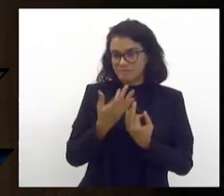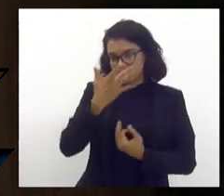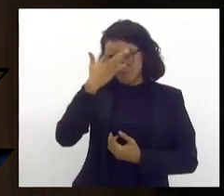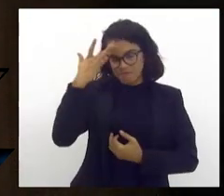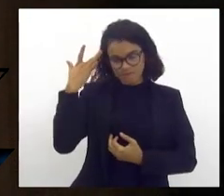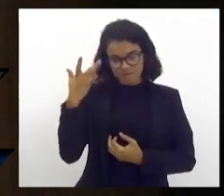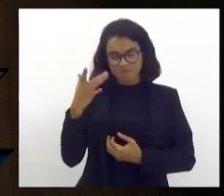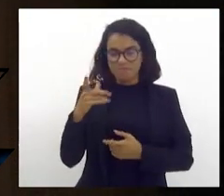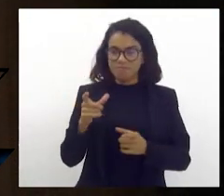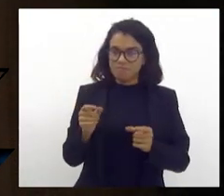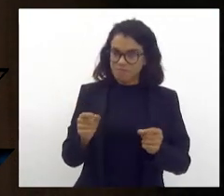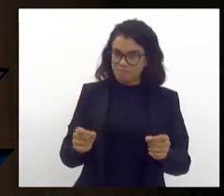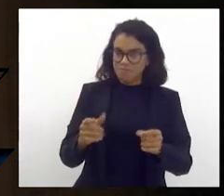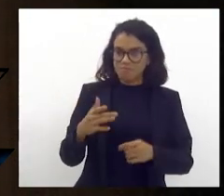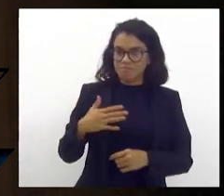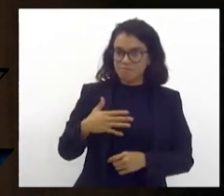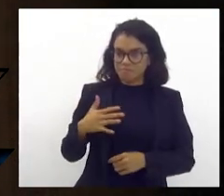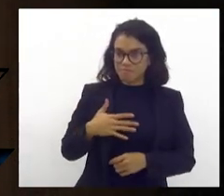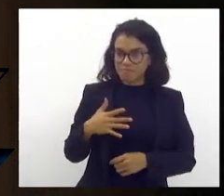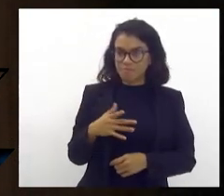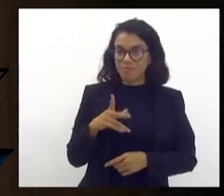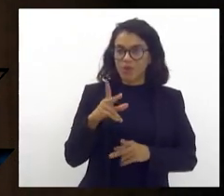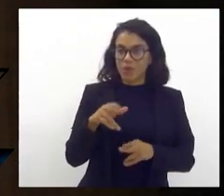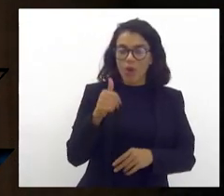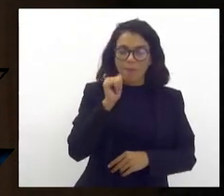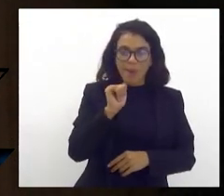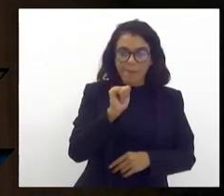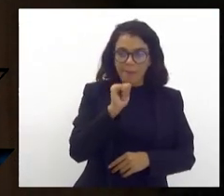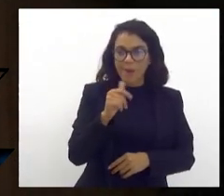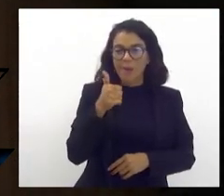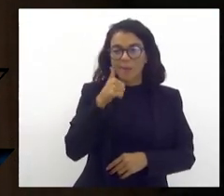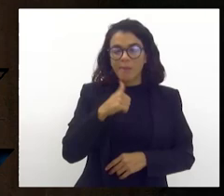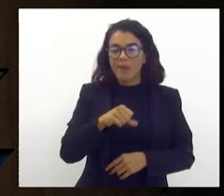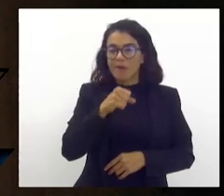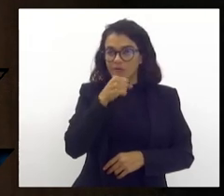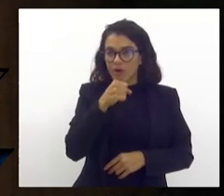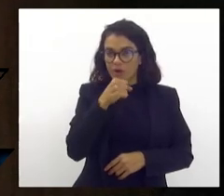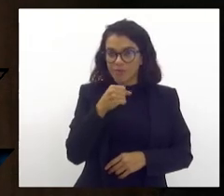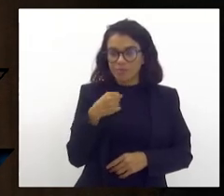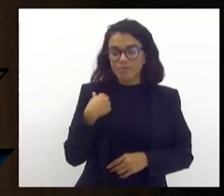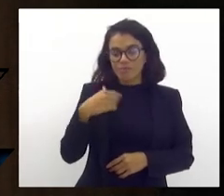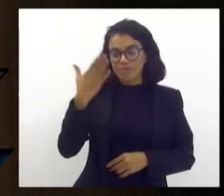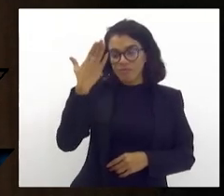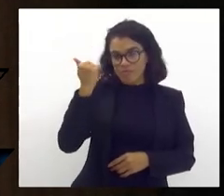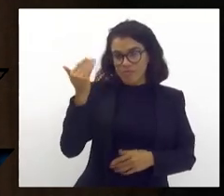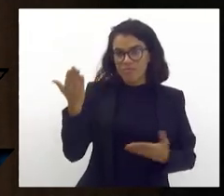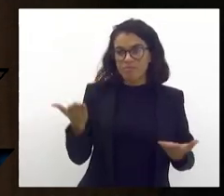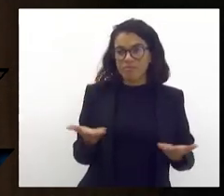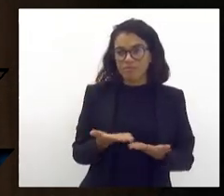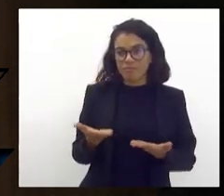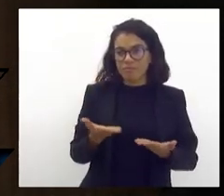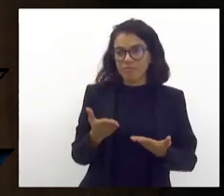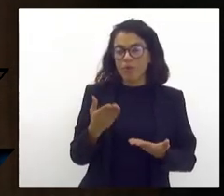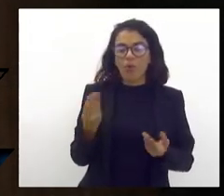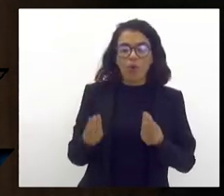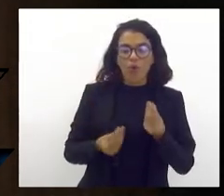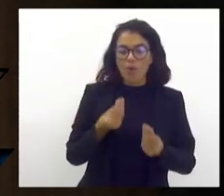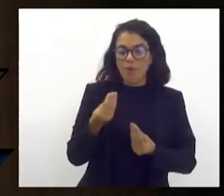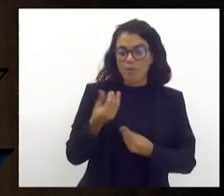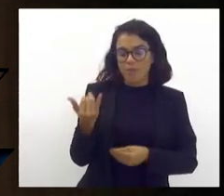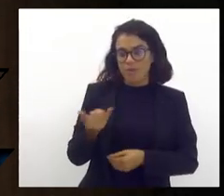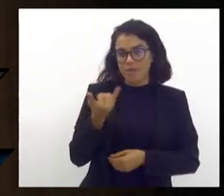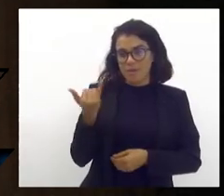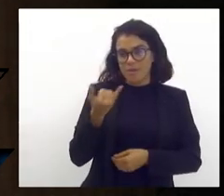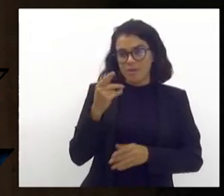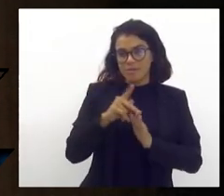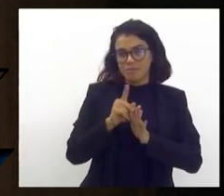mama como a minha avó, câncer de mama como a minha mãe. E eu sei hoje, nobre deputado, a importância que tem isso,